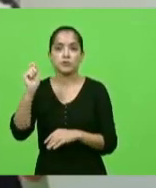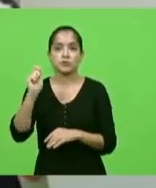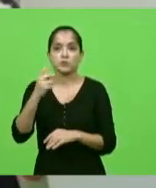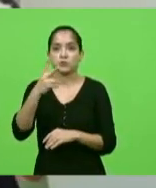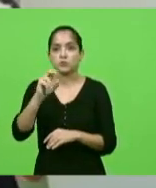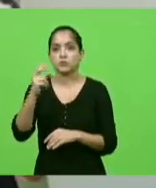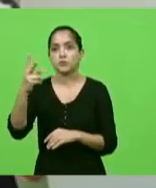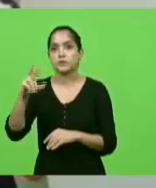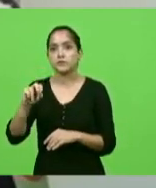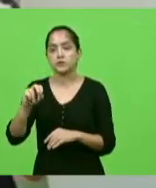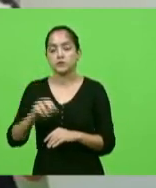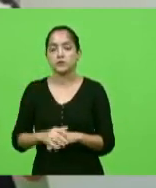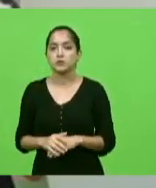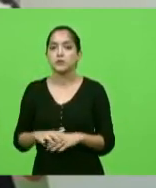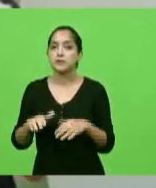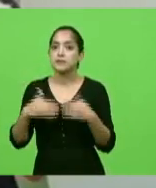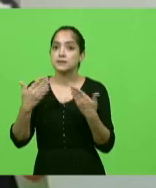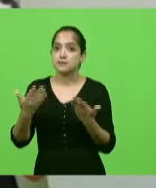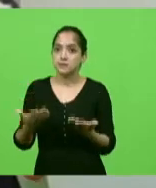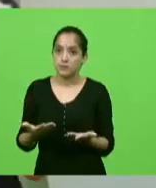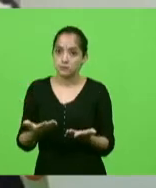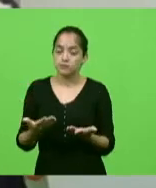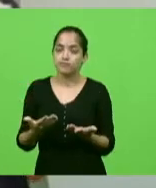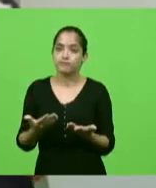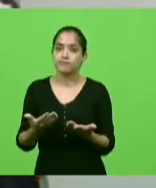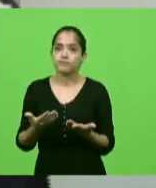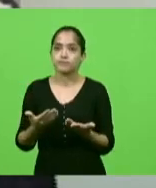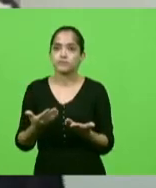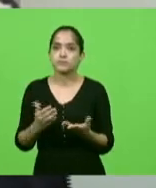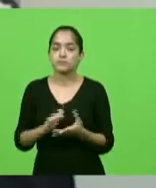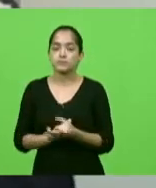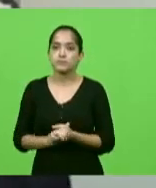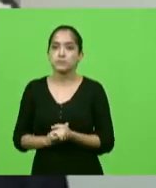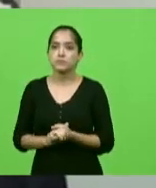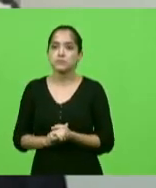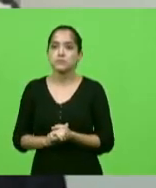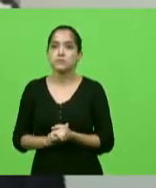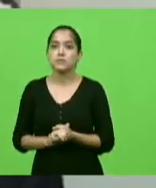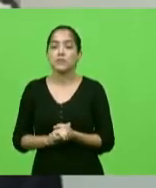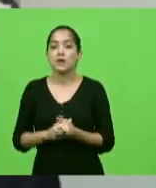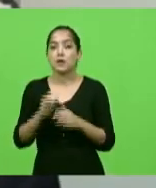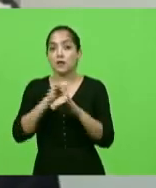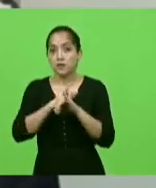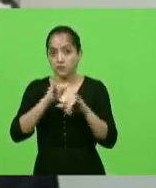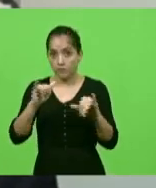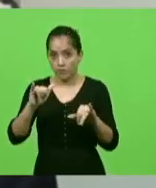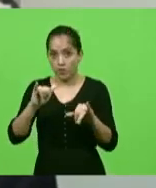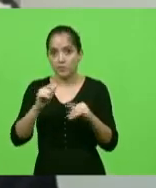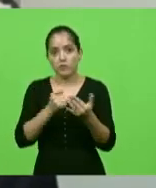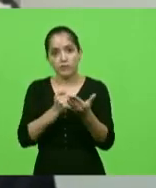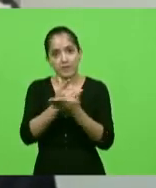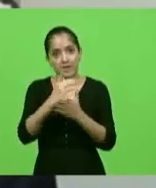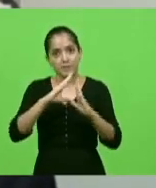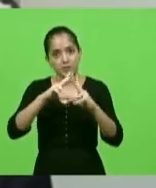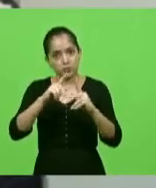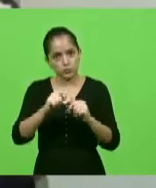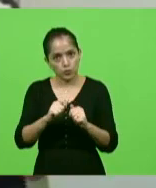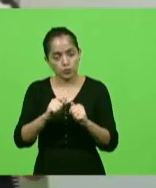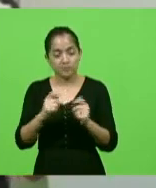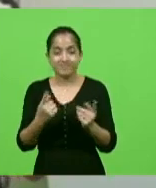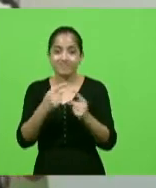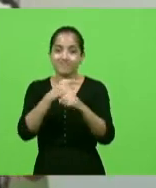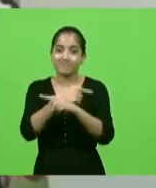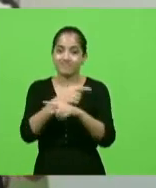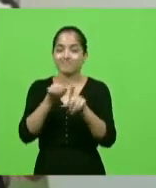é de 2020 portanto a peça seminal informa que houve liquidação Ou seja é